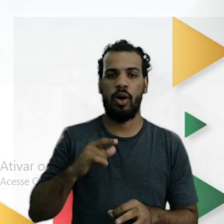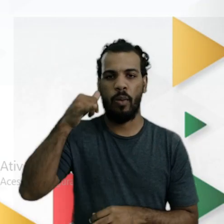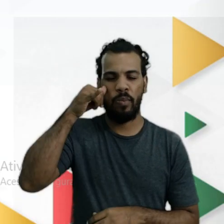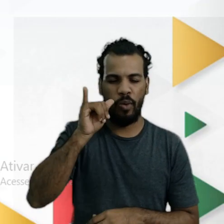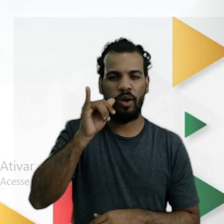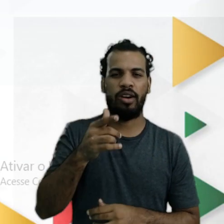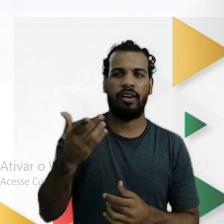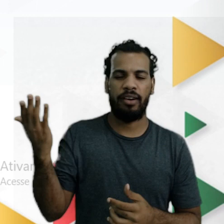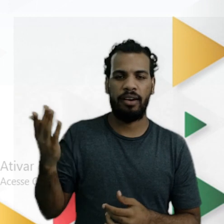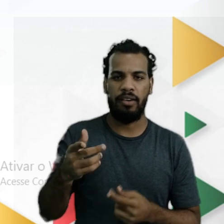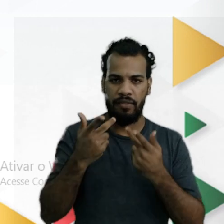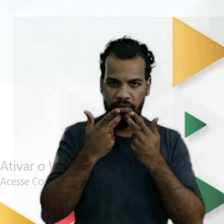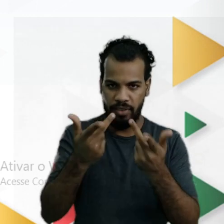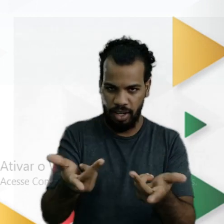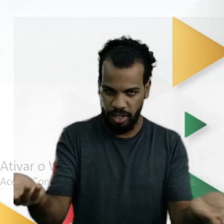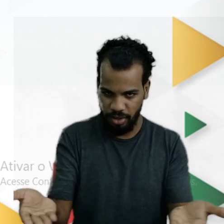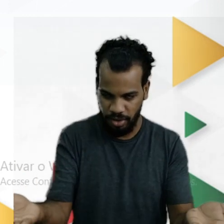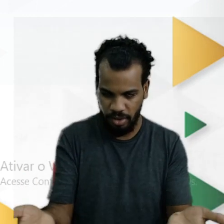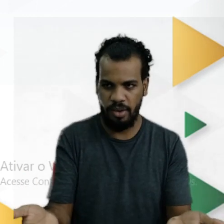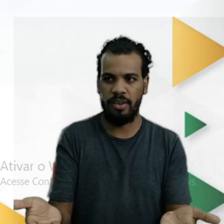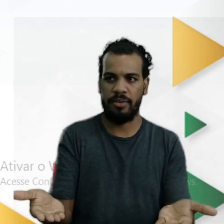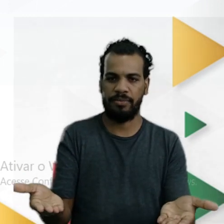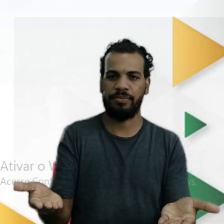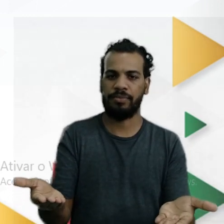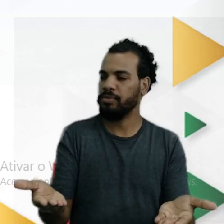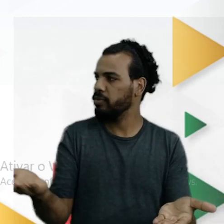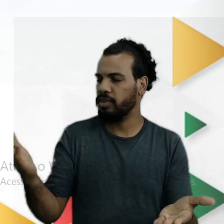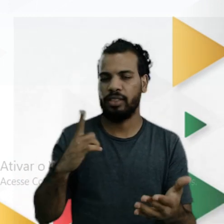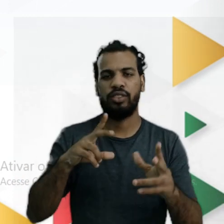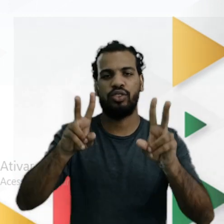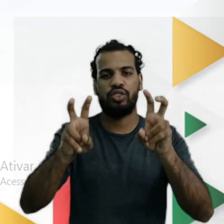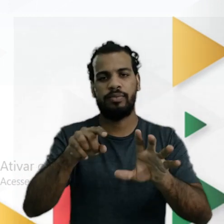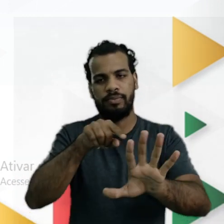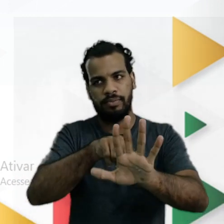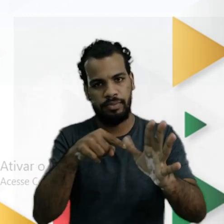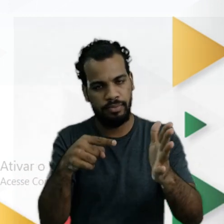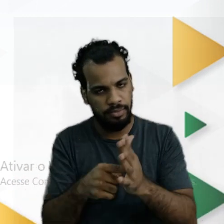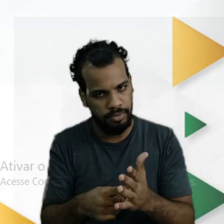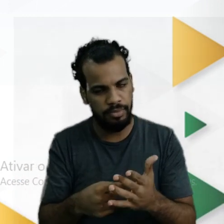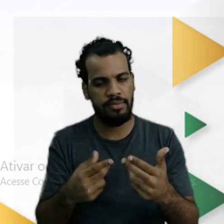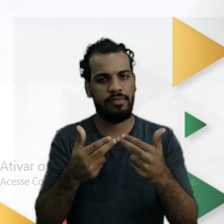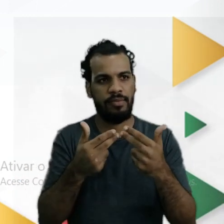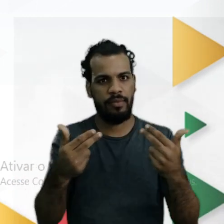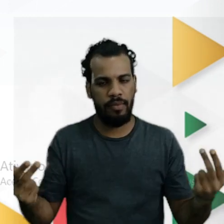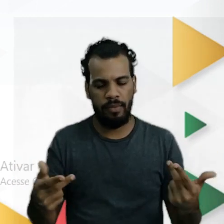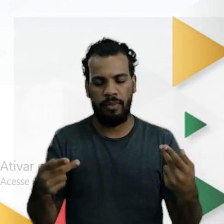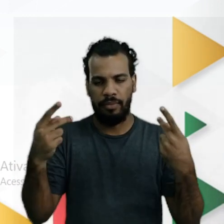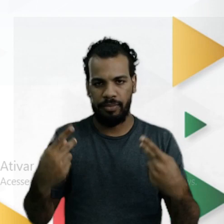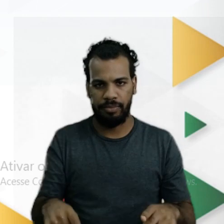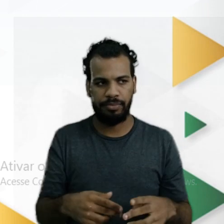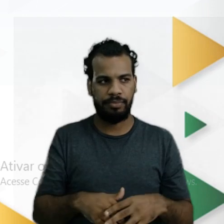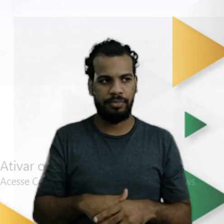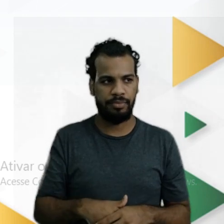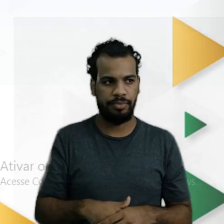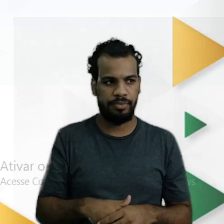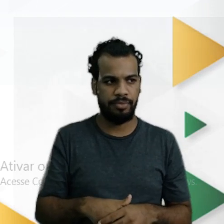gente vai falar, né, da nossa questão da metáfora, que ele traz vários elementos regionais. Eu escolhi essa imagem